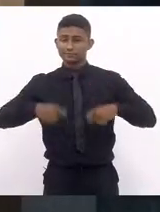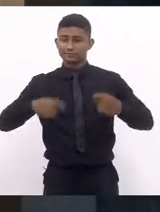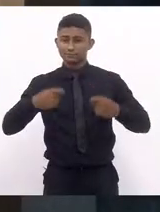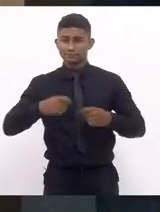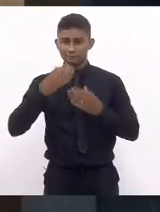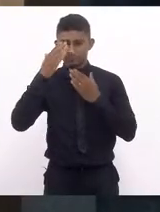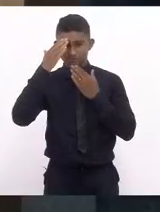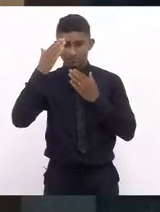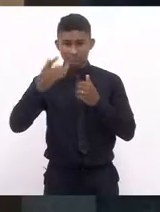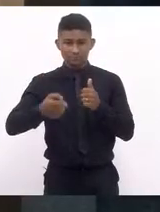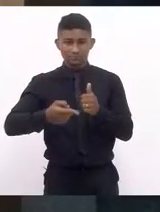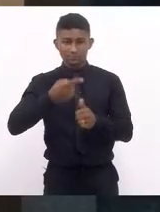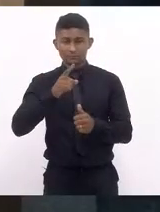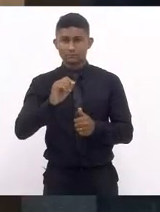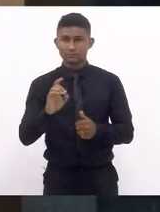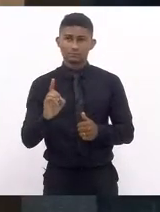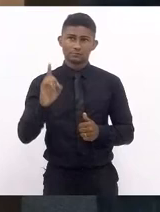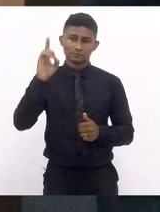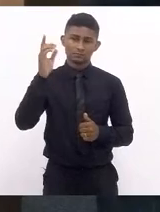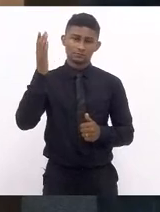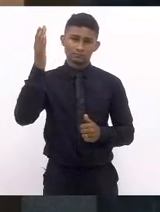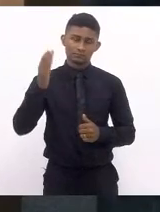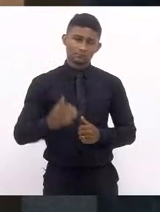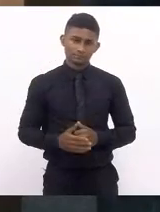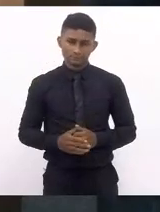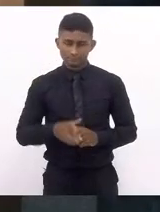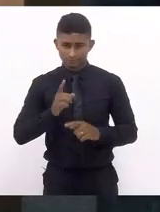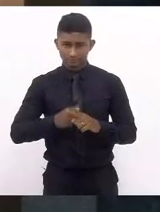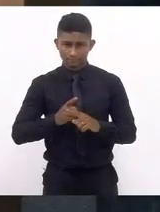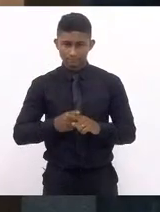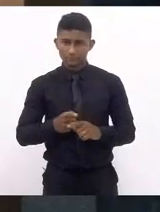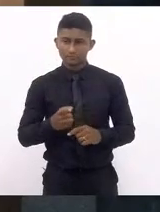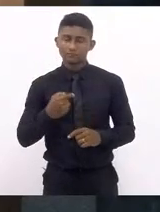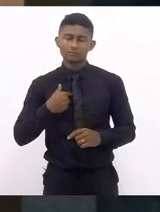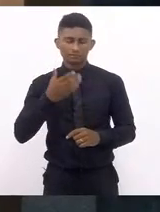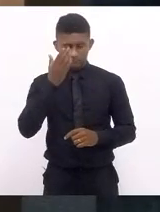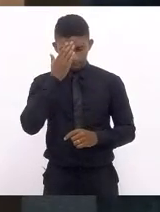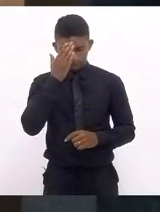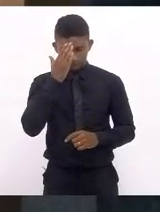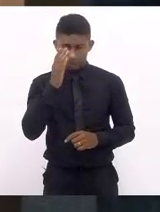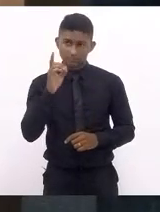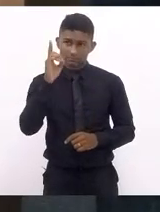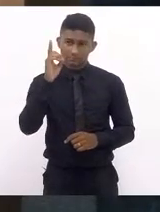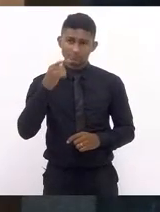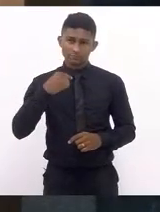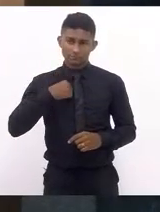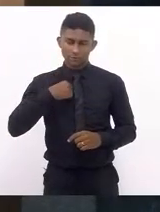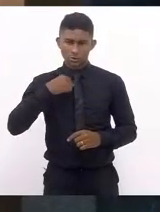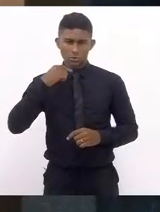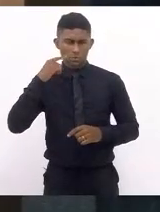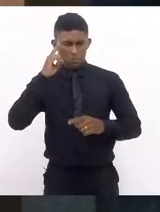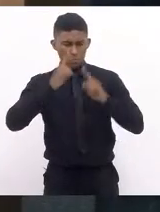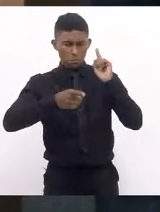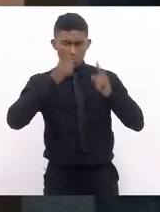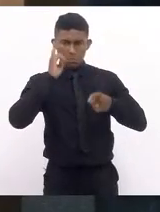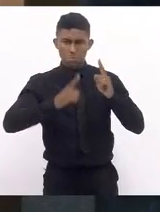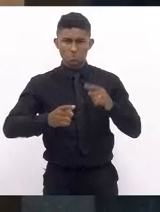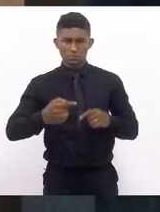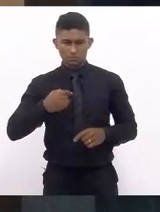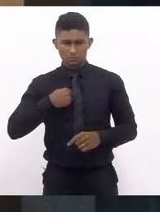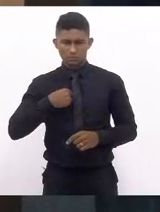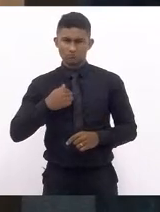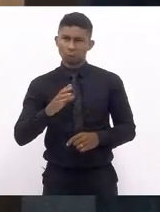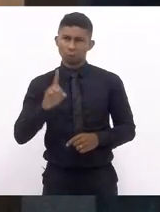um agradecimento primeiramente ao meu Deus pelo reconhecimento e eu sei que o meu mandato não é e o meu